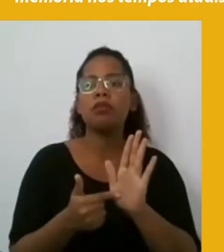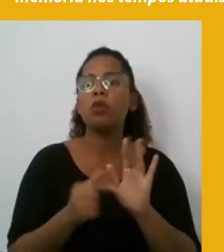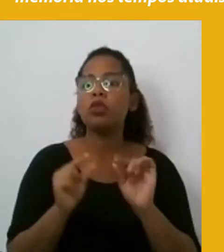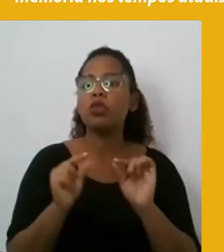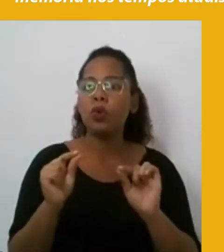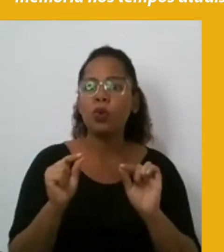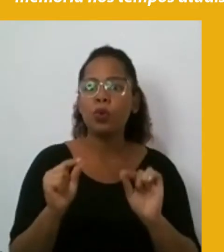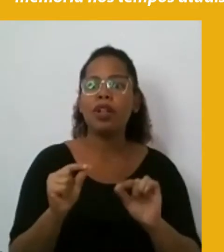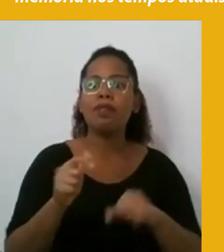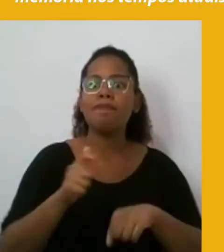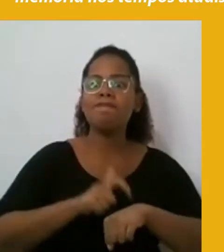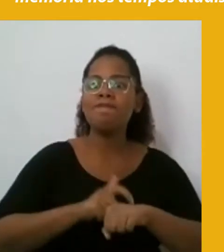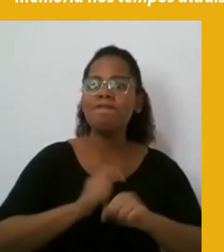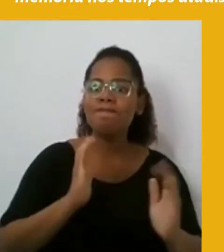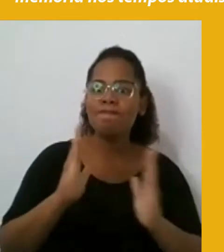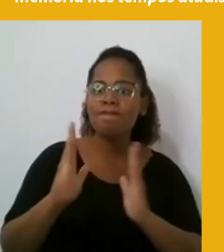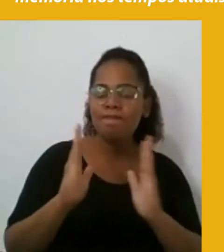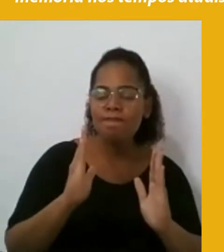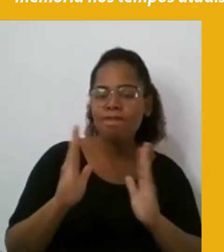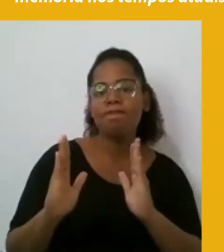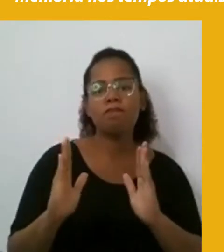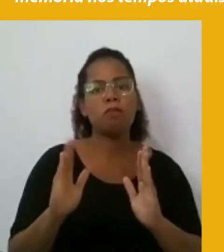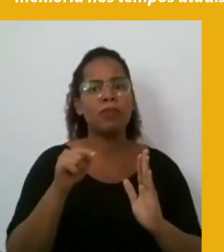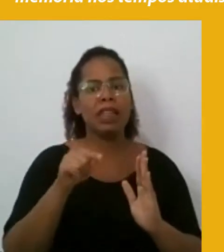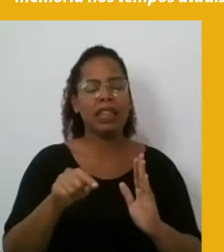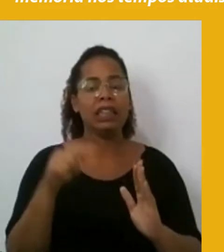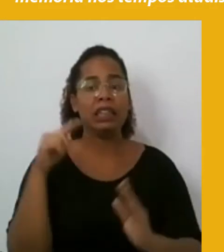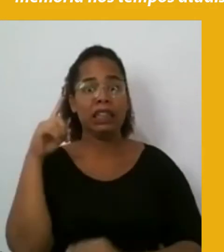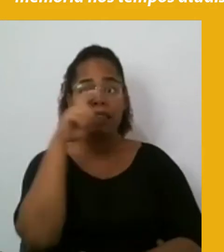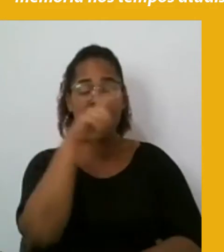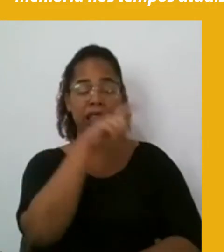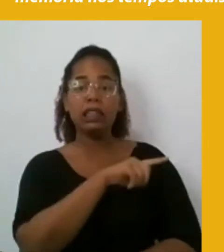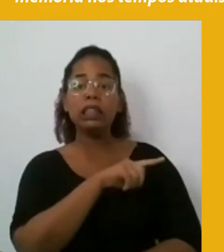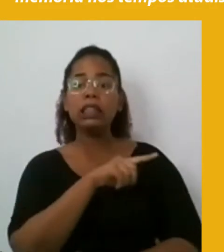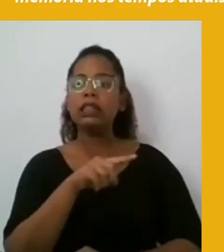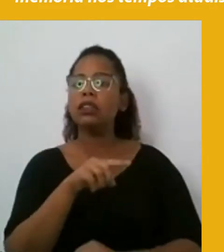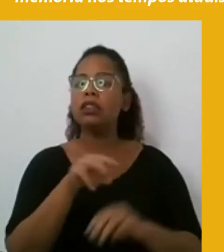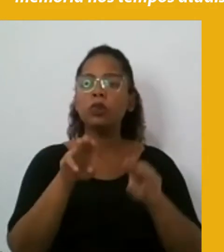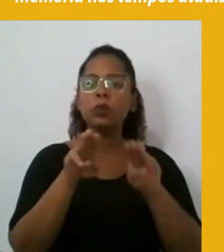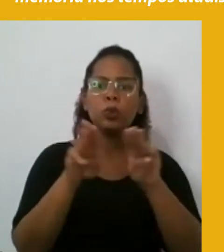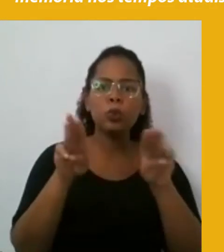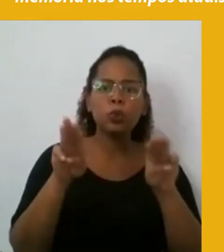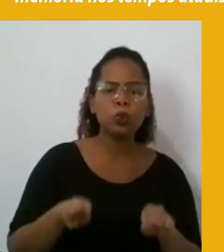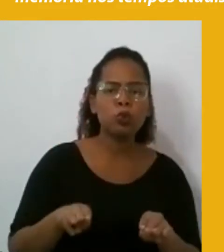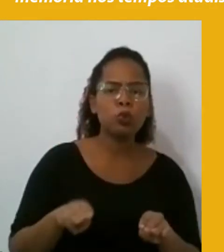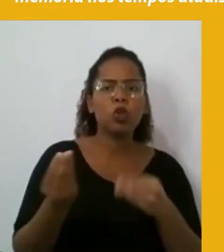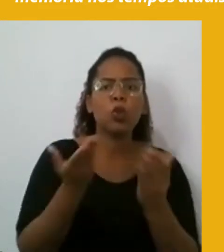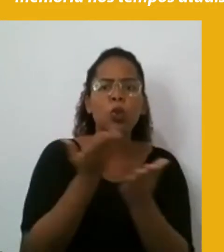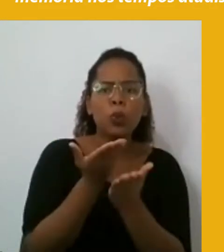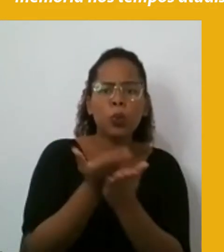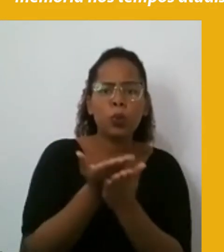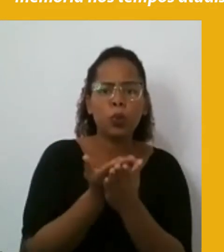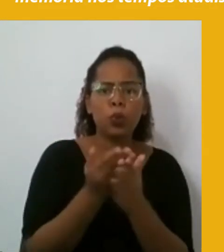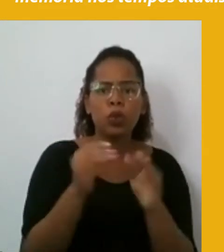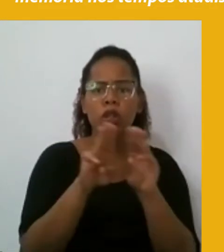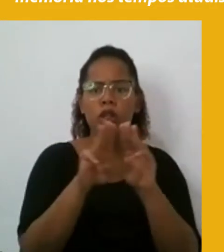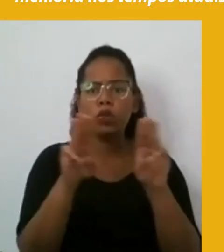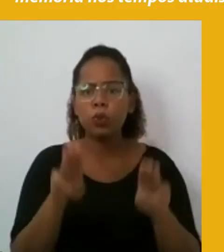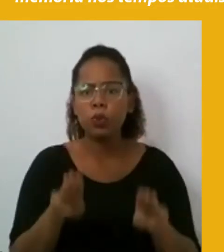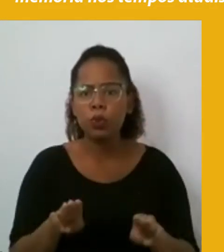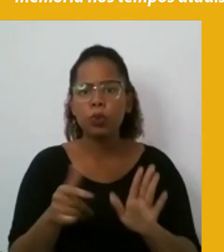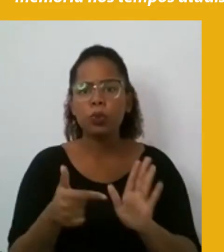emblemáticos da museologia, o que levaria a esse nome de nova museologia, um momento de tomada de consciência dos museus, para que